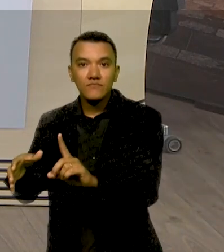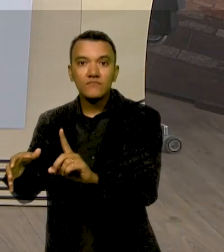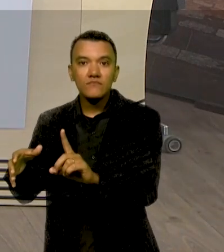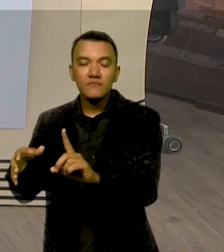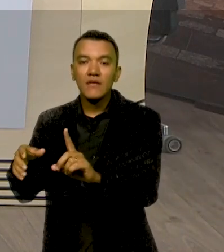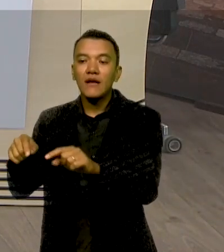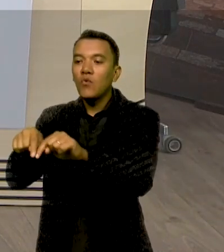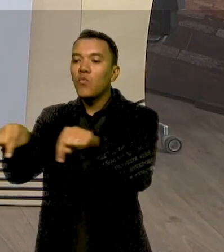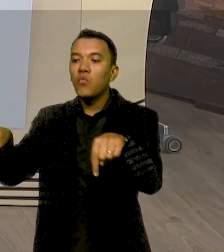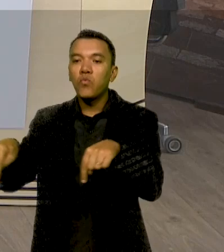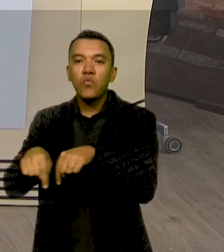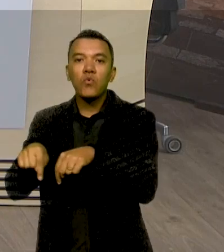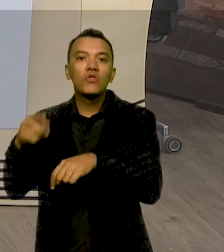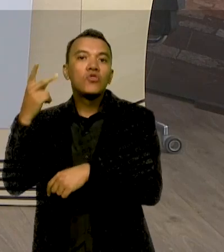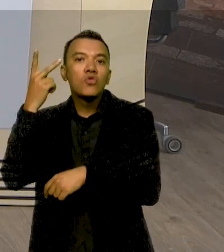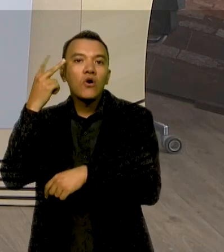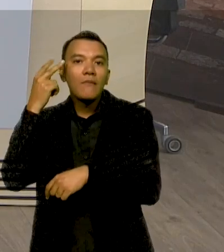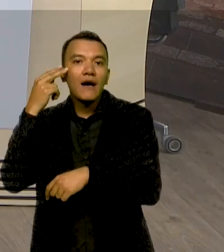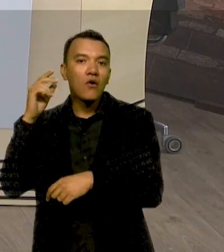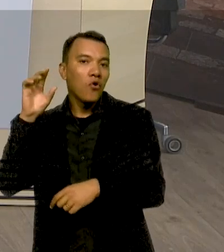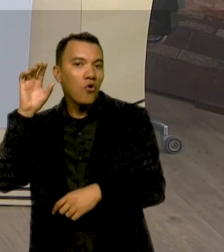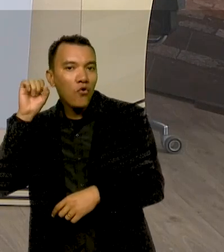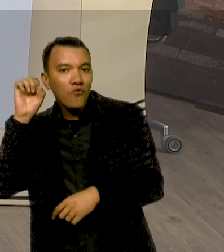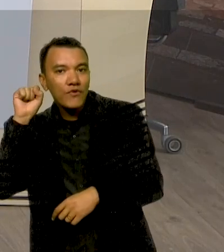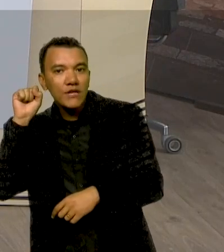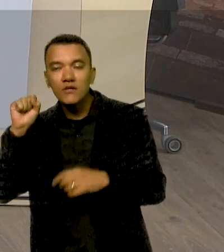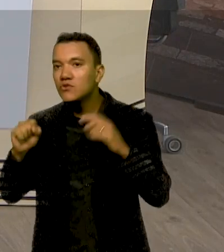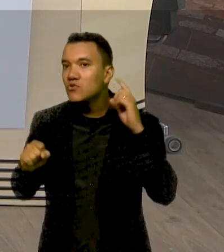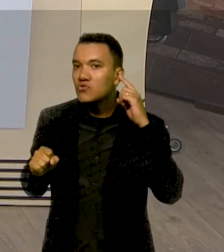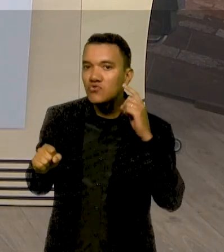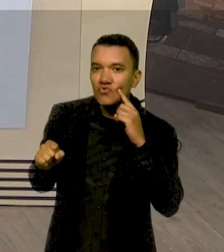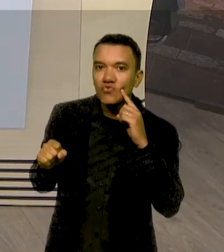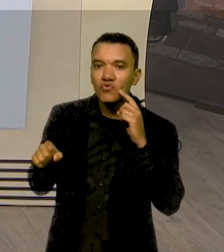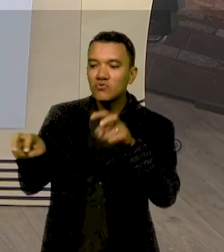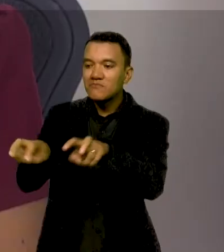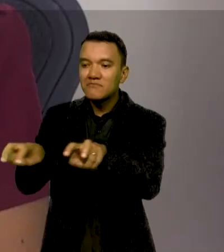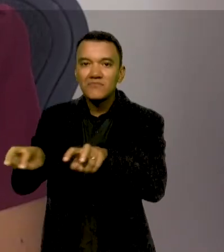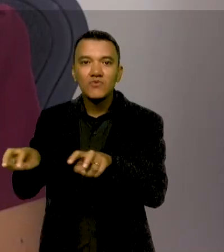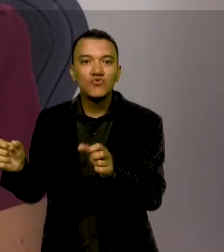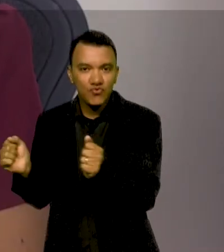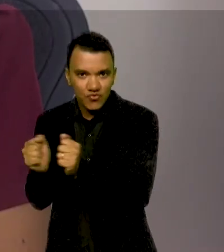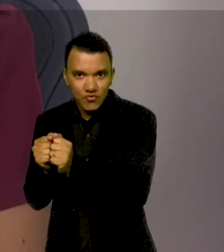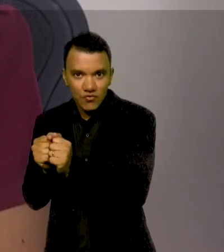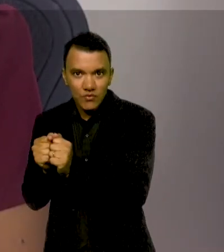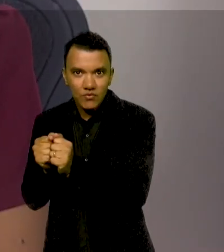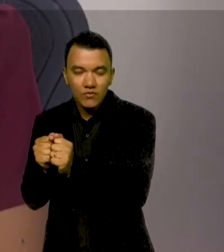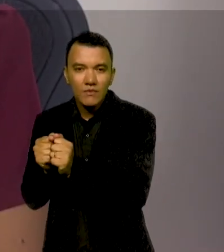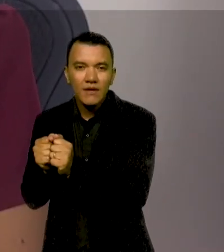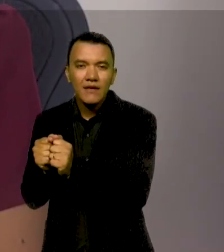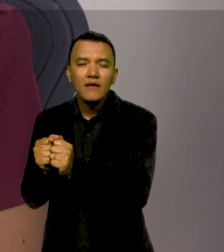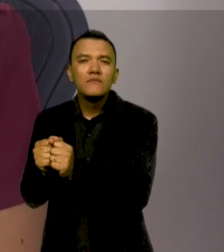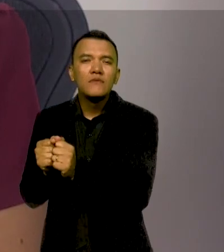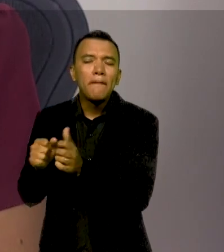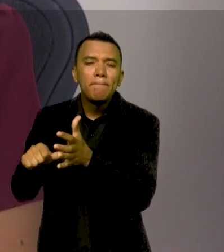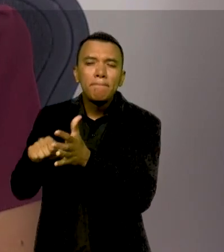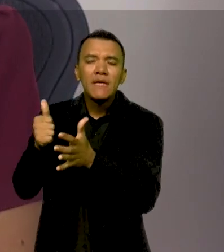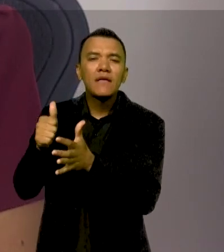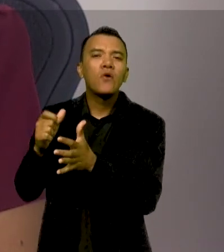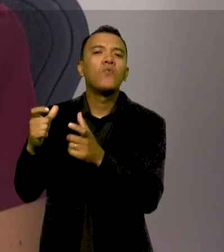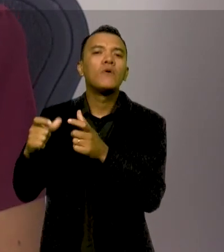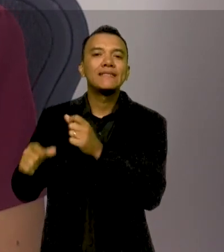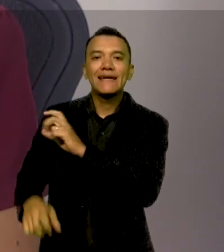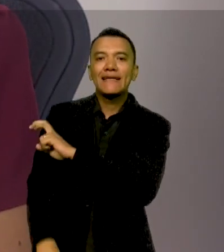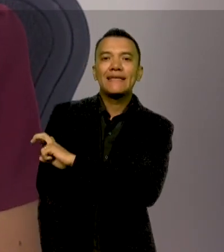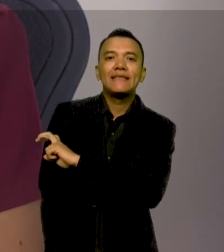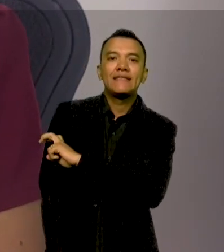comum com crianças ouvintes e crianças surdas. Isso aconteceu, a primeira turma foi a 5ª série, né? Que hoje é o que a